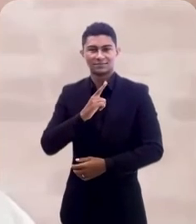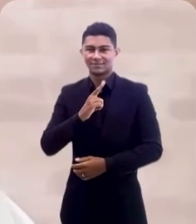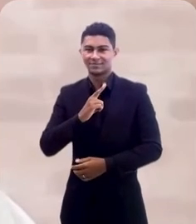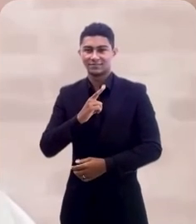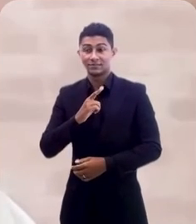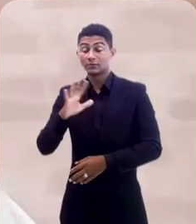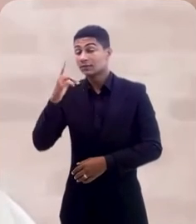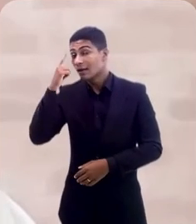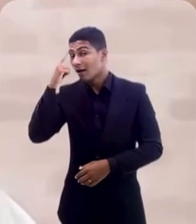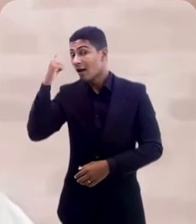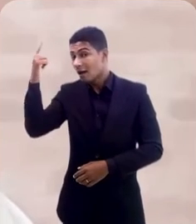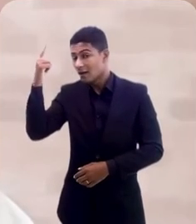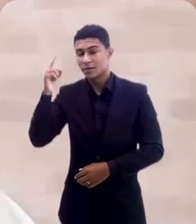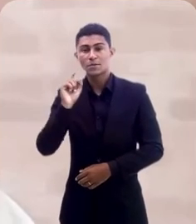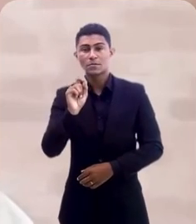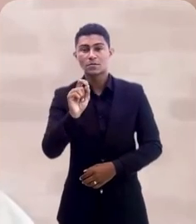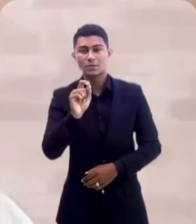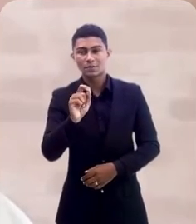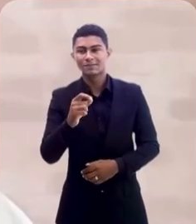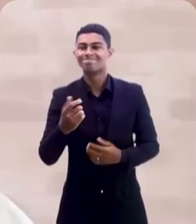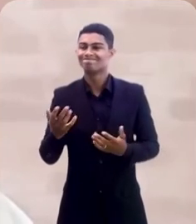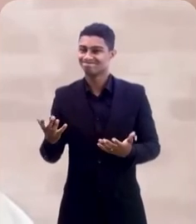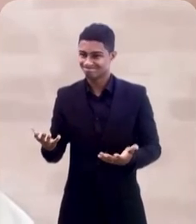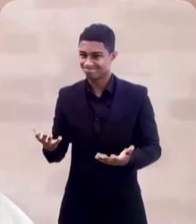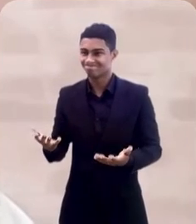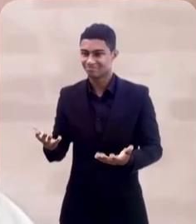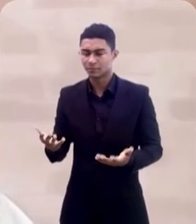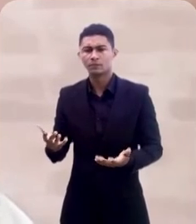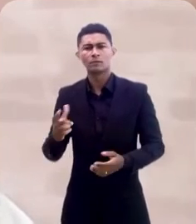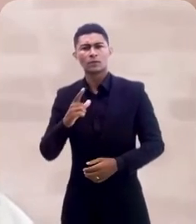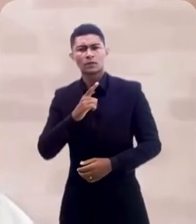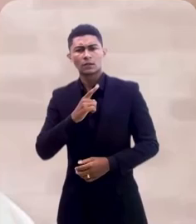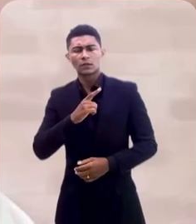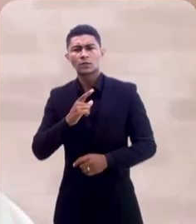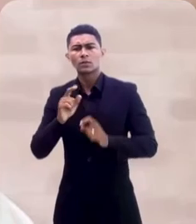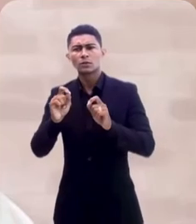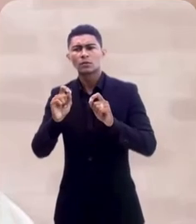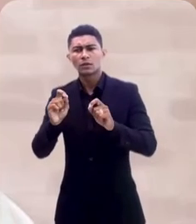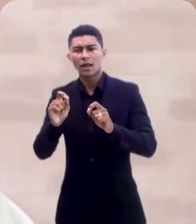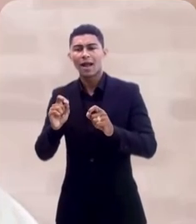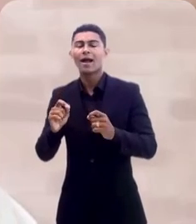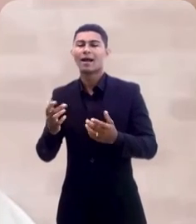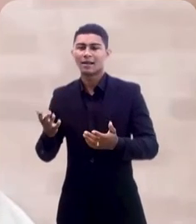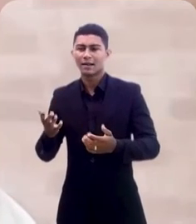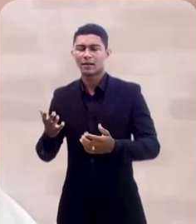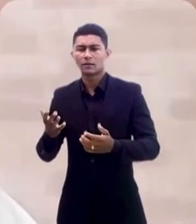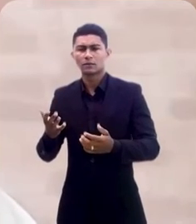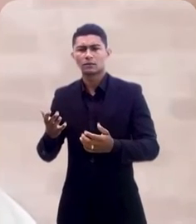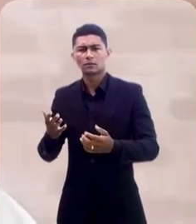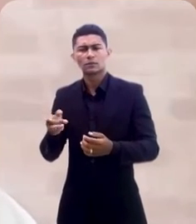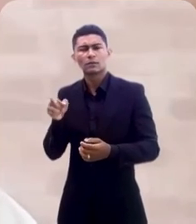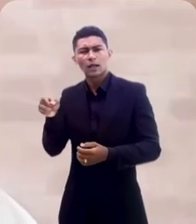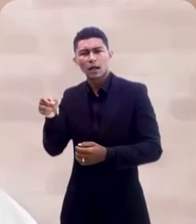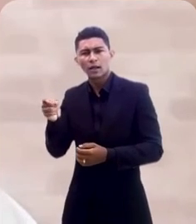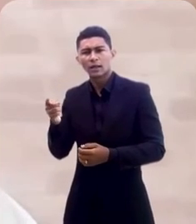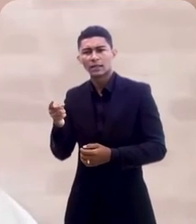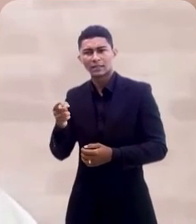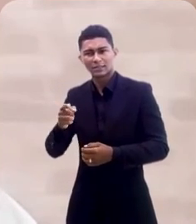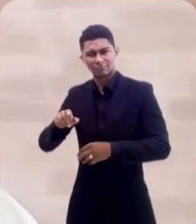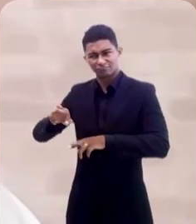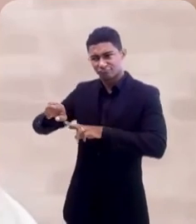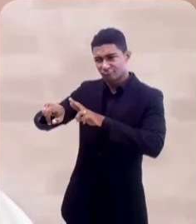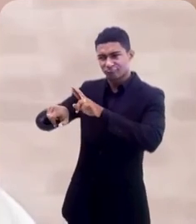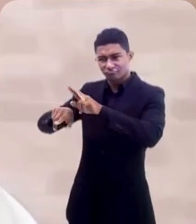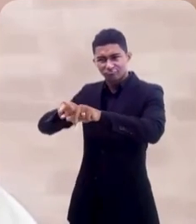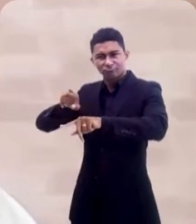bom lembrar que o berço do Nelore, a raça mais divulgada